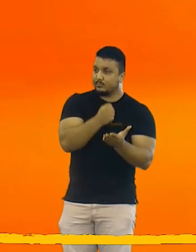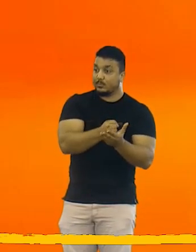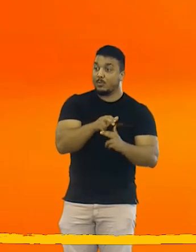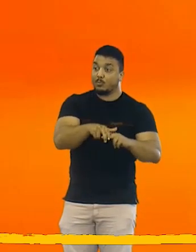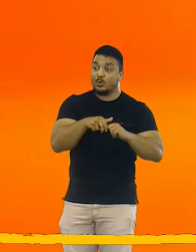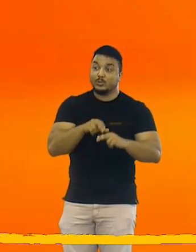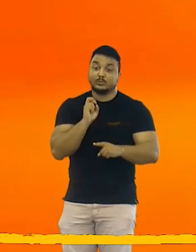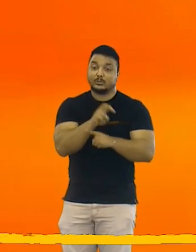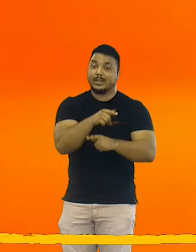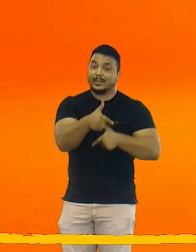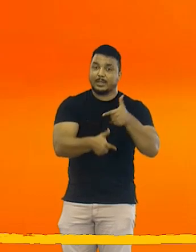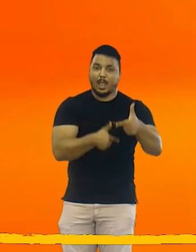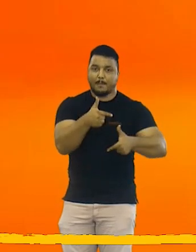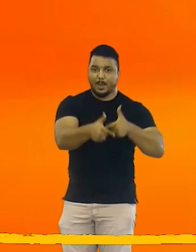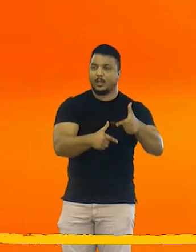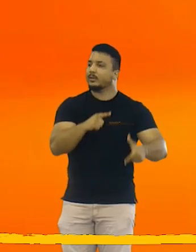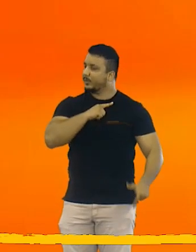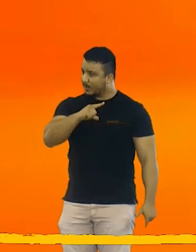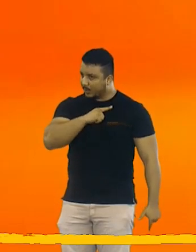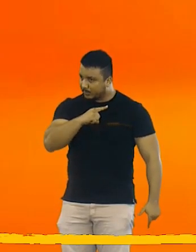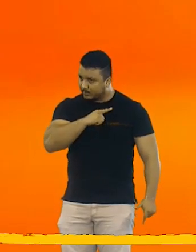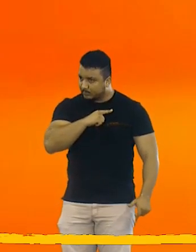ser formalizado.